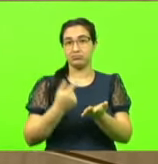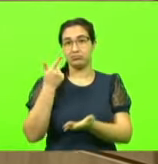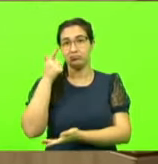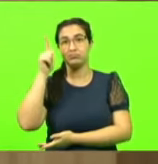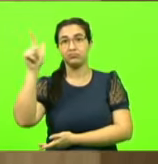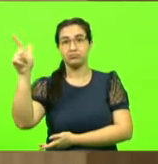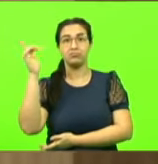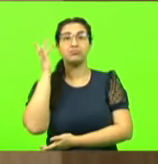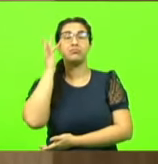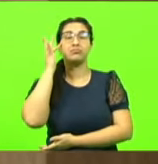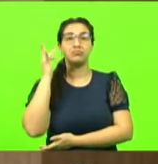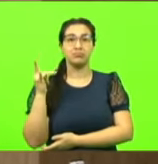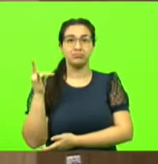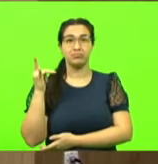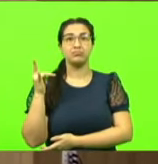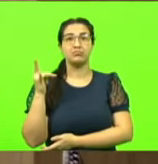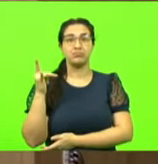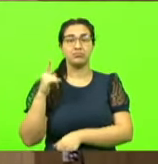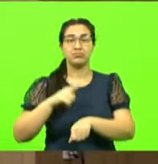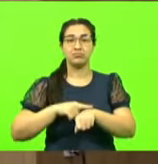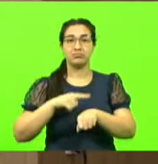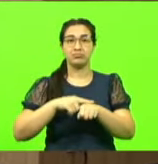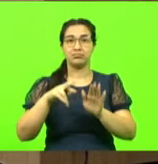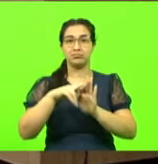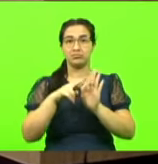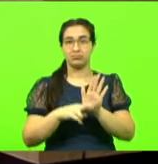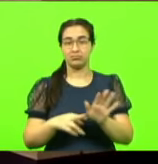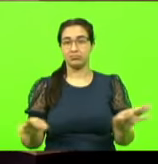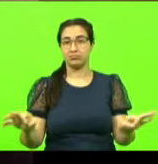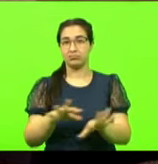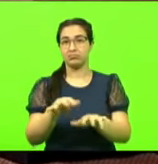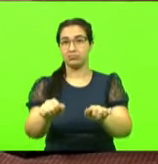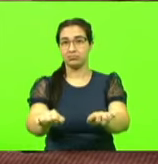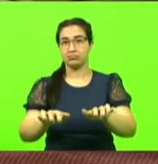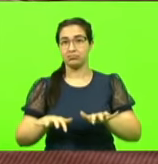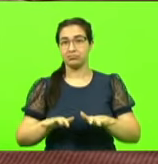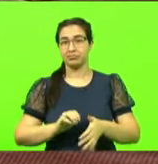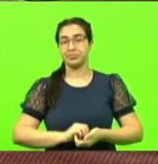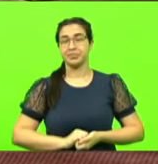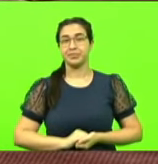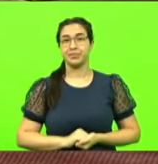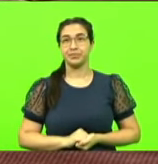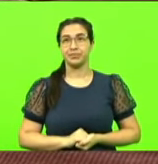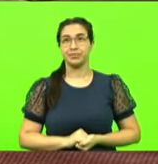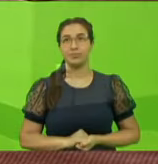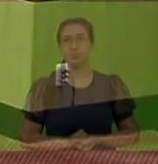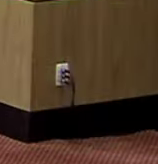sessão ordinária para amanhã no horário regimental. Está encerrada a presente sessão.